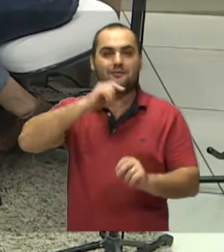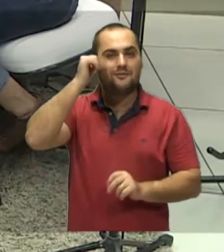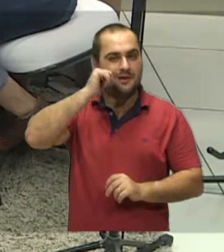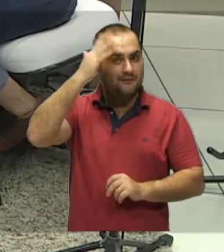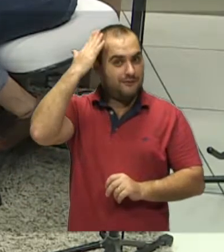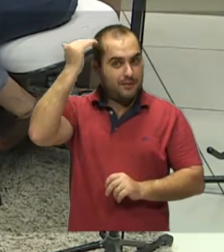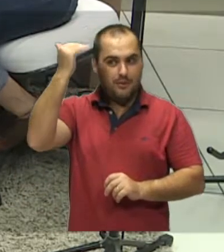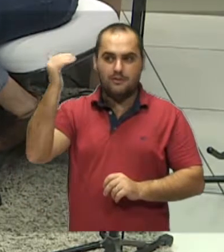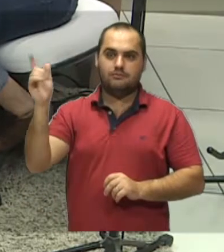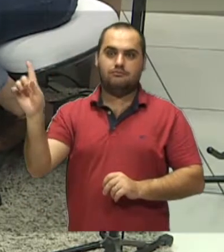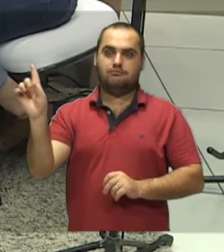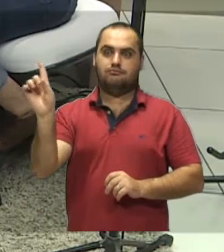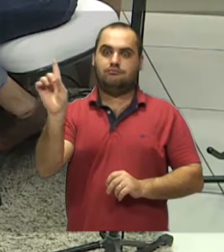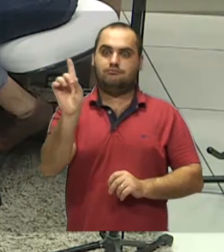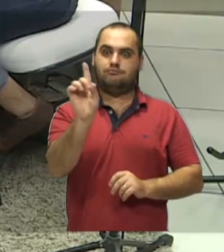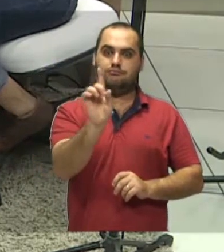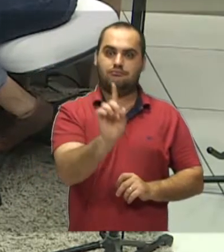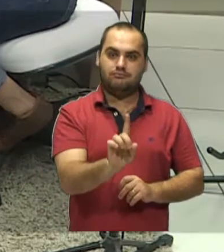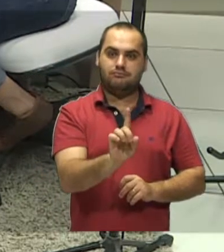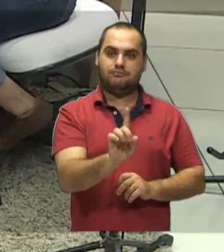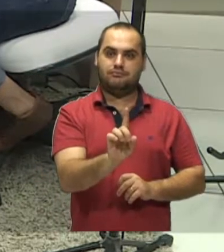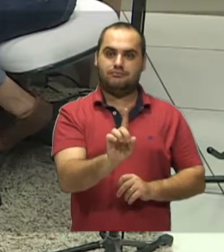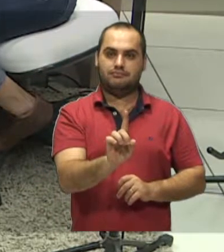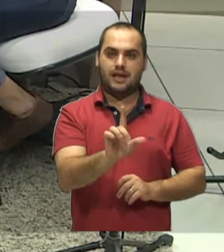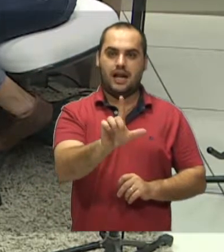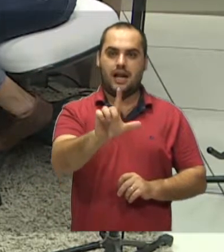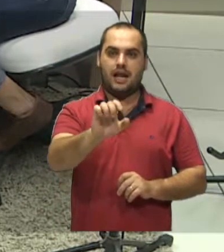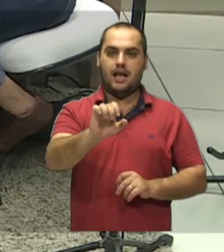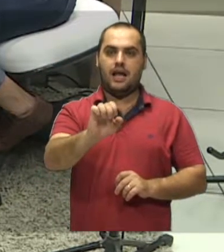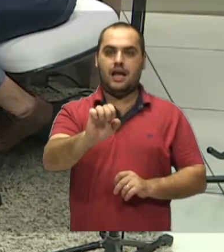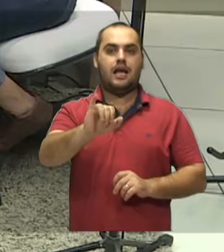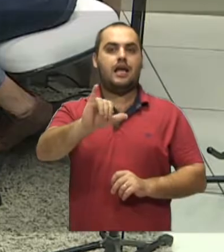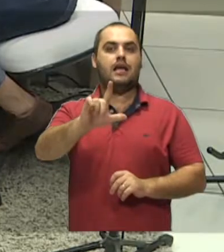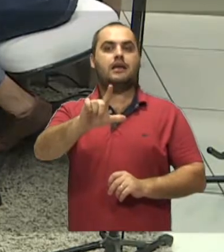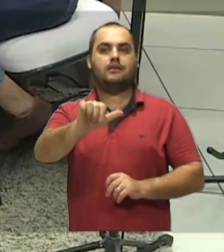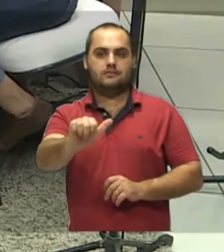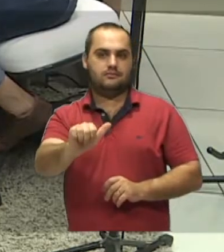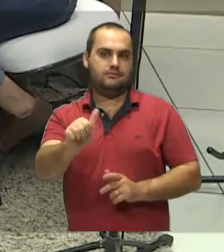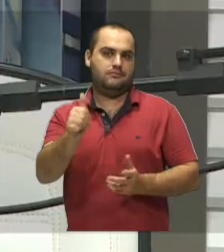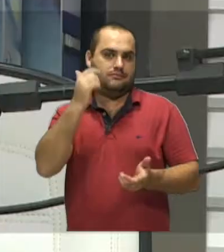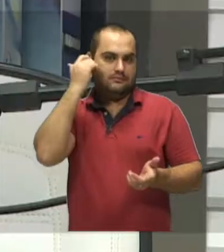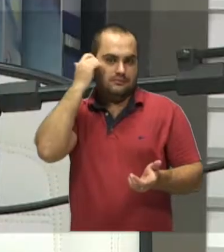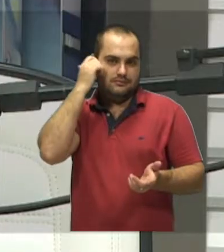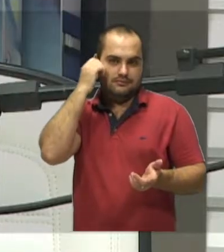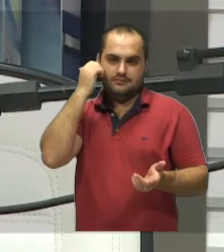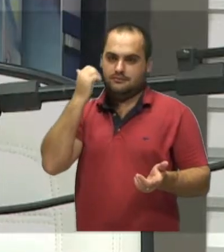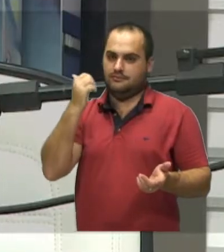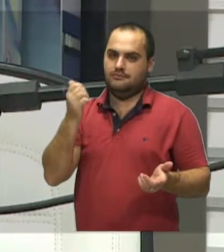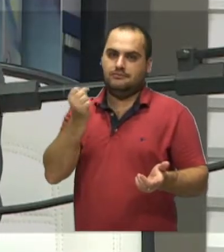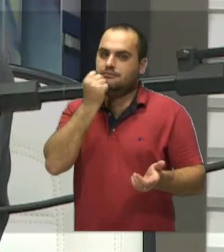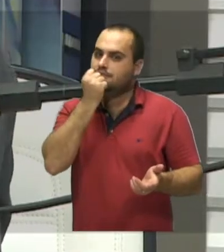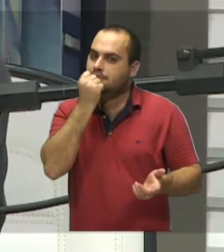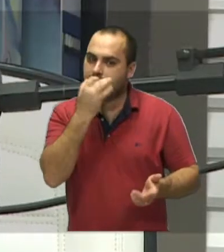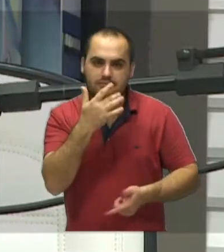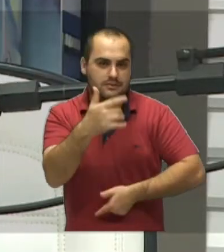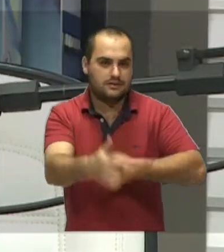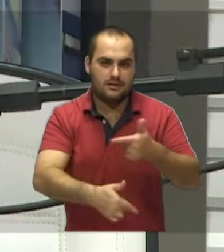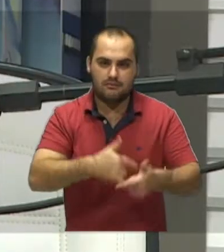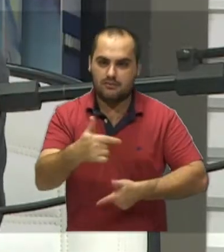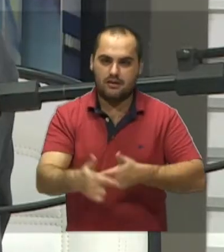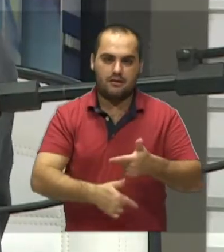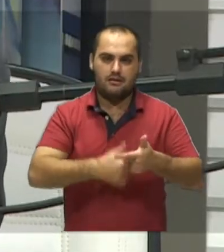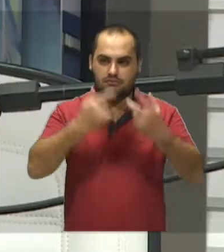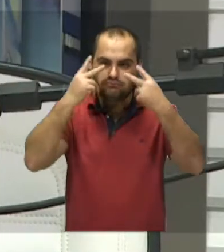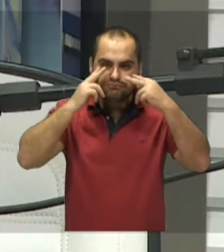Imagina, você ter uma artista do calibre da Leila Pinheiro num trabalho, é um baita privilégio, é uma grande visibilidade,